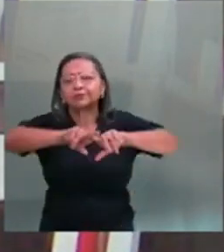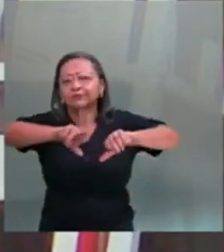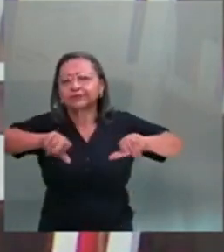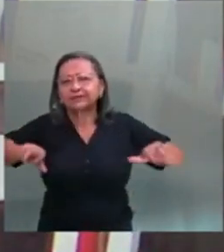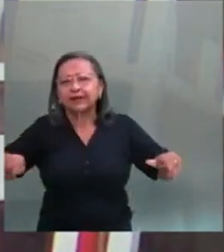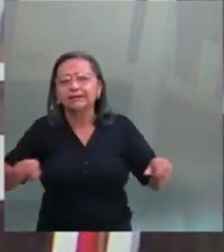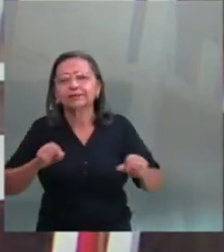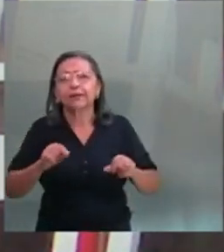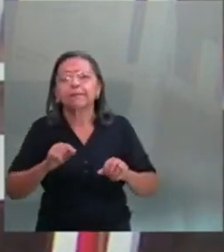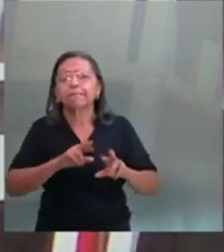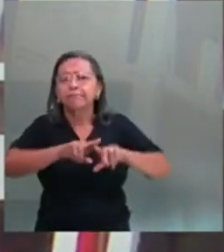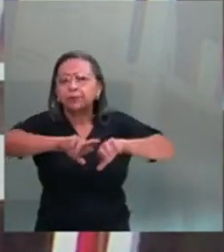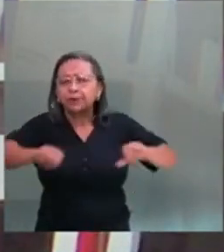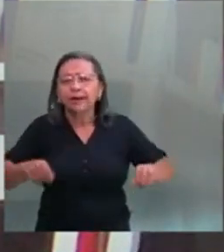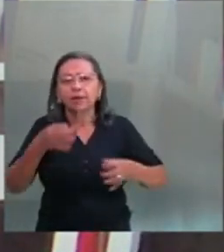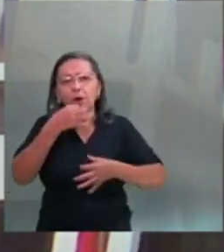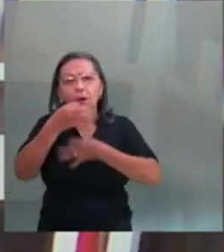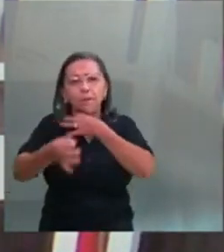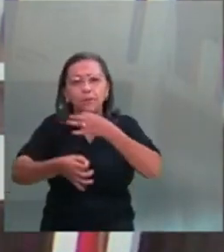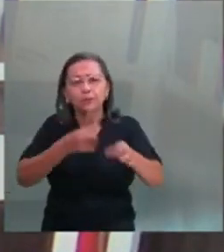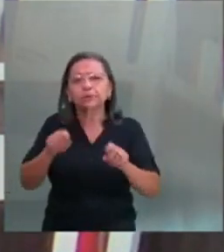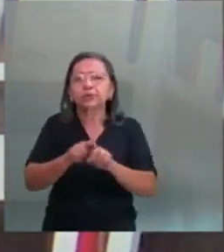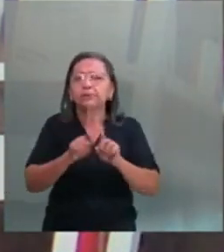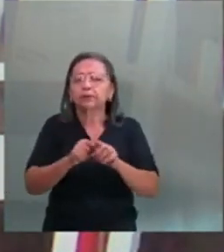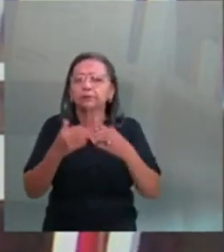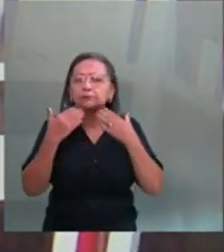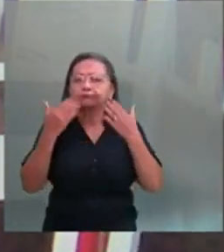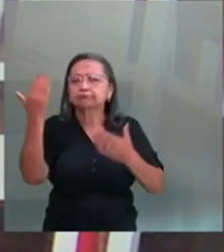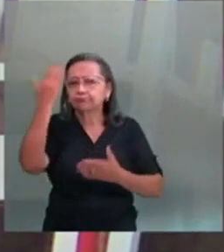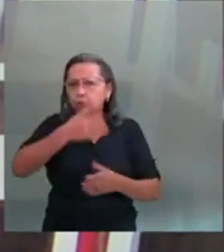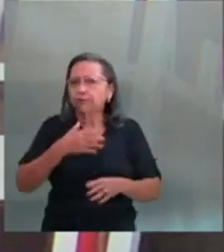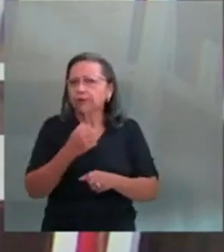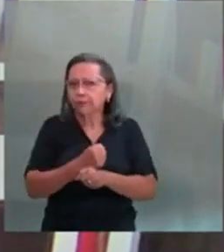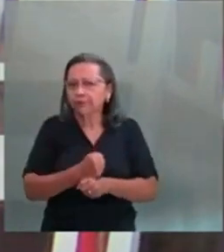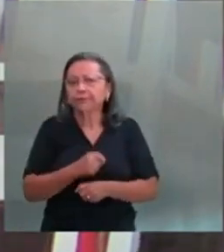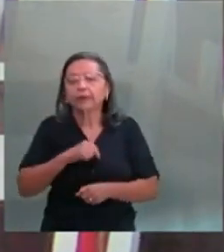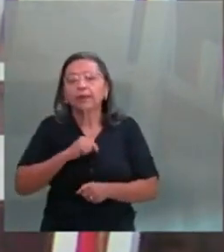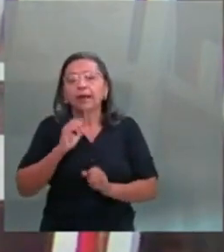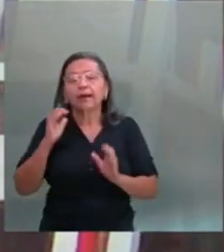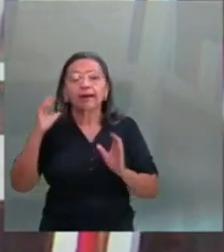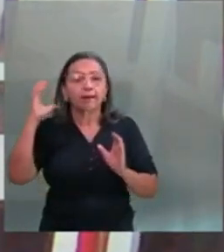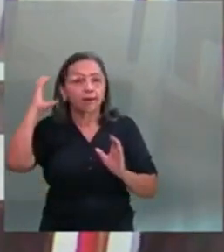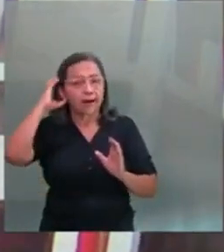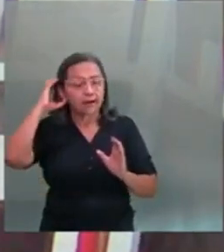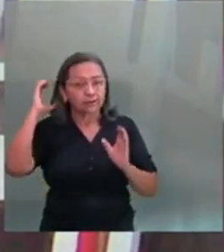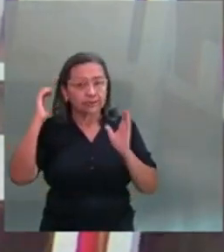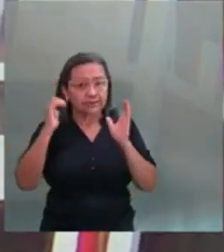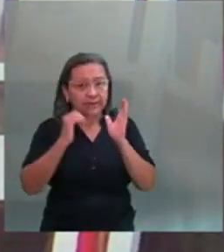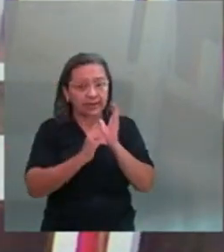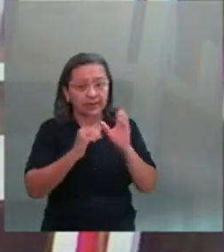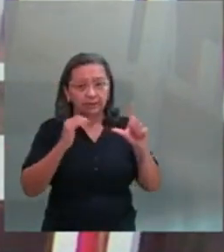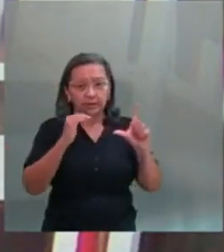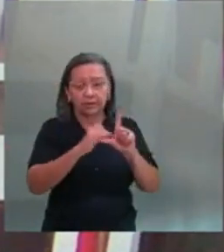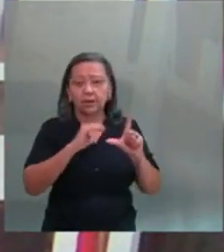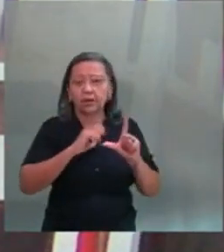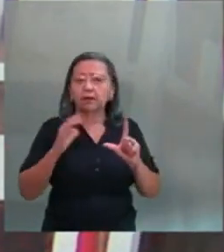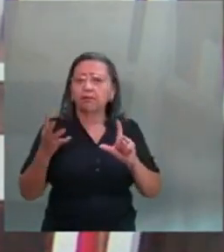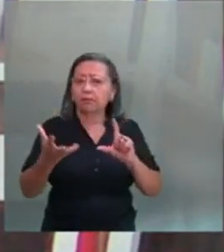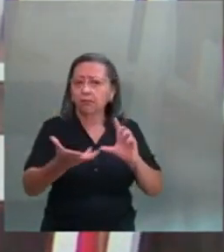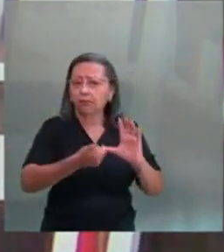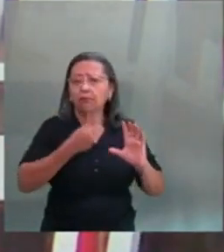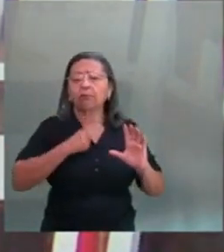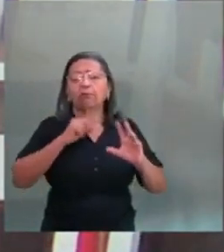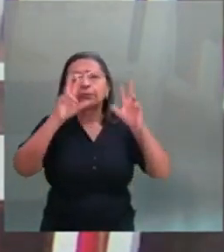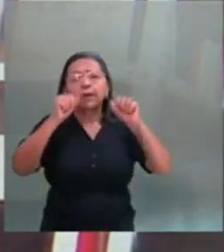diversidade, pluralidade de opiniões e prestação de contas. A Agência Senado e a Rádio Senado têm qualificado o debate público